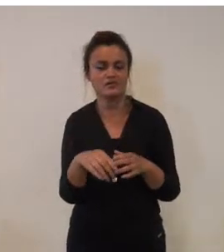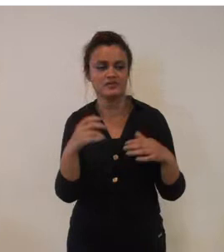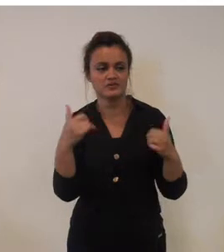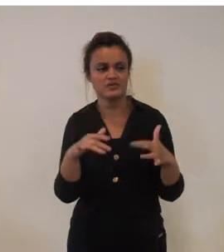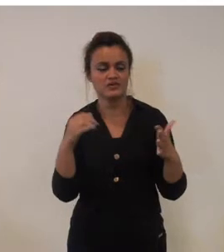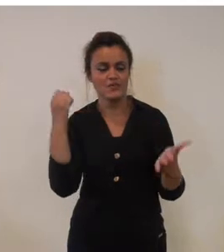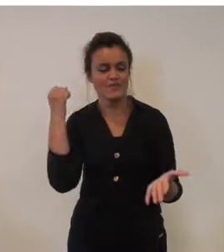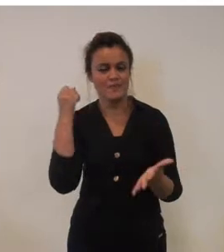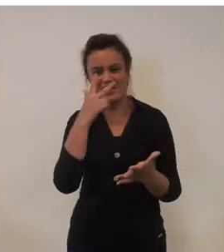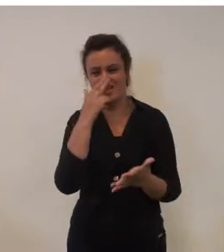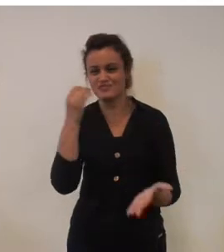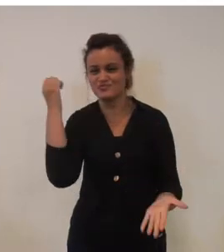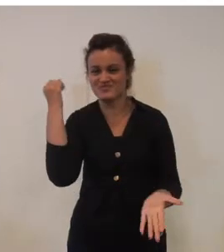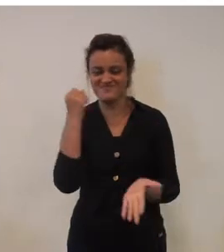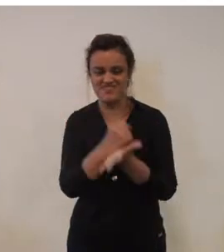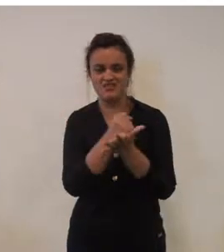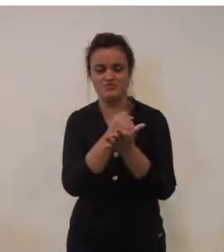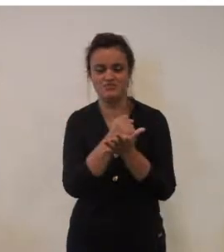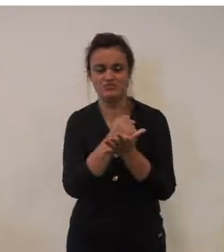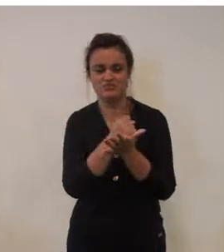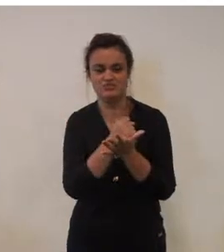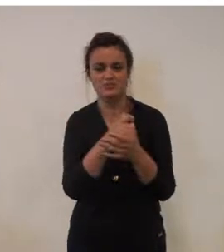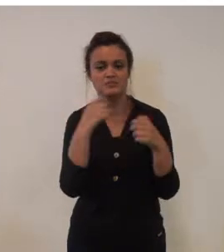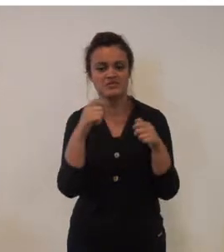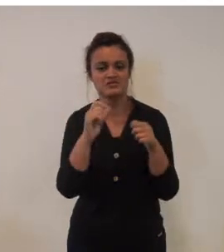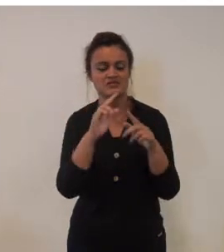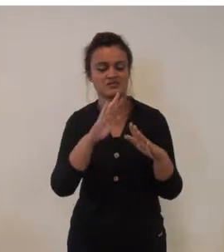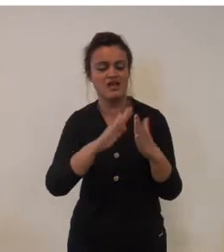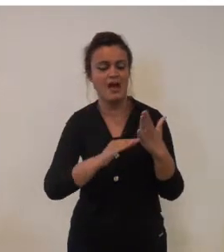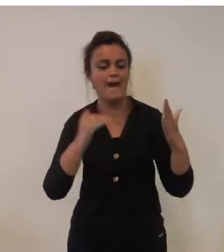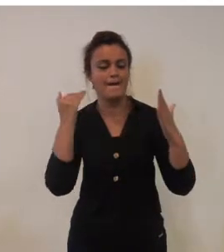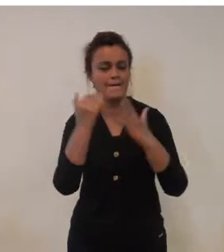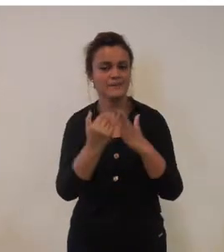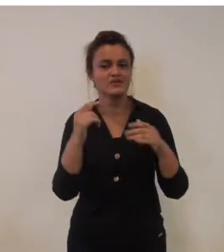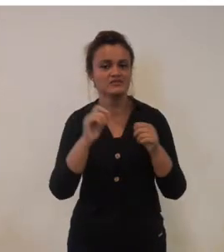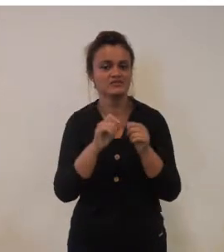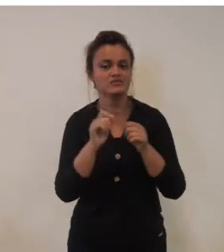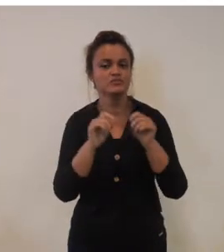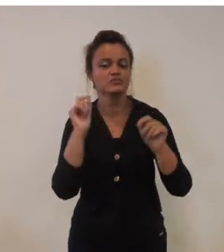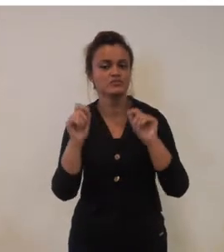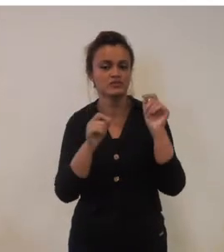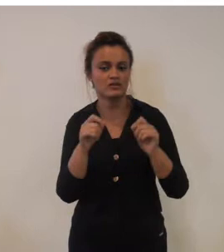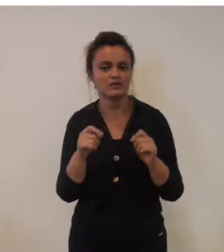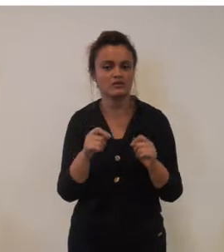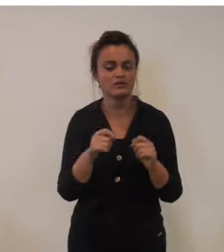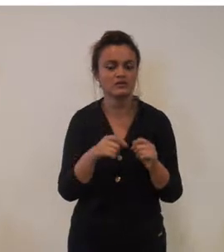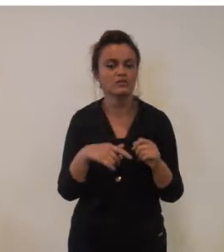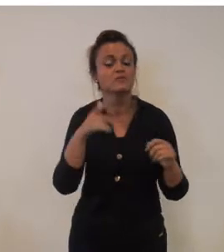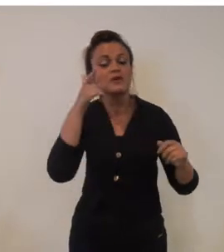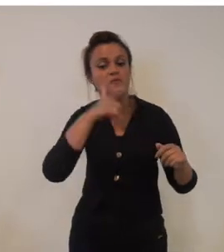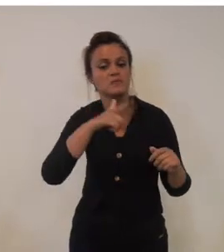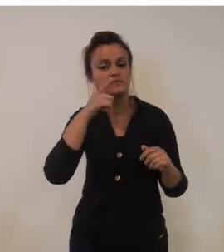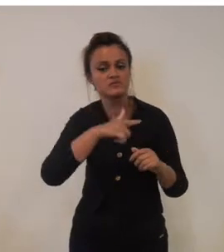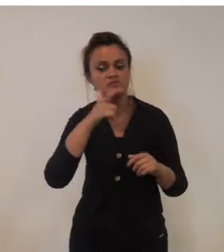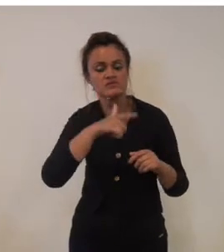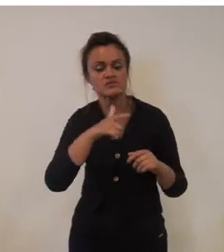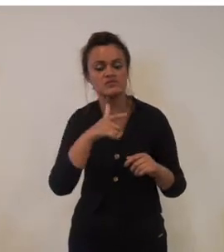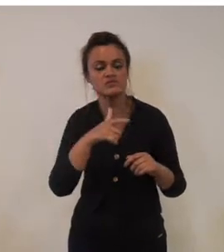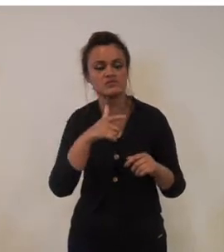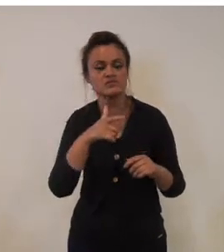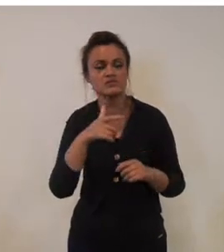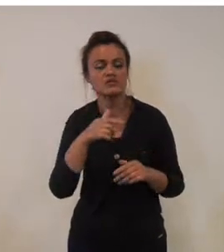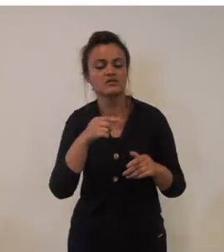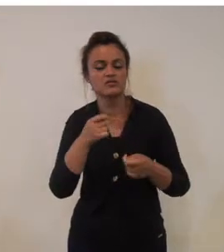o carimbo a mais, o que se tem que se fazer a mais em termos de conseguir dar fluxo a